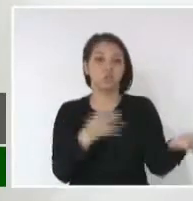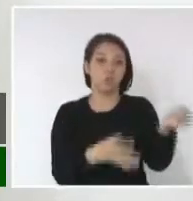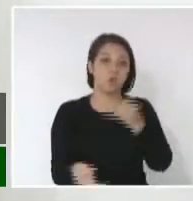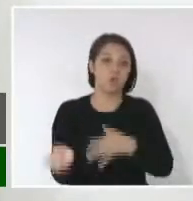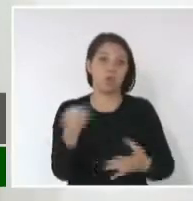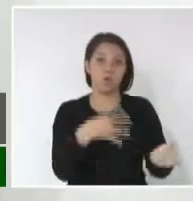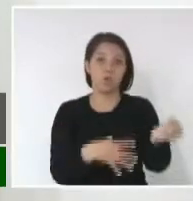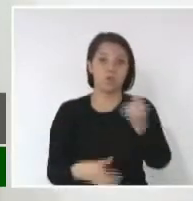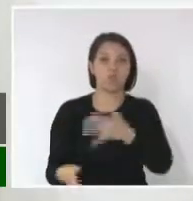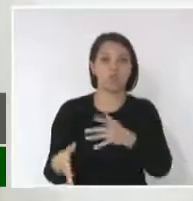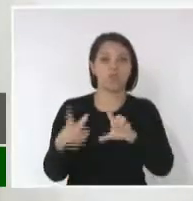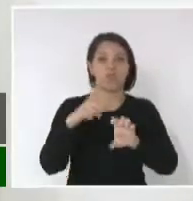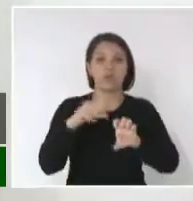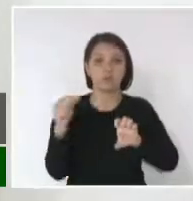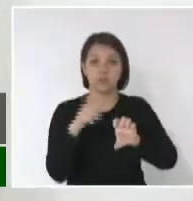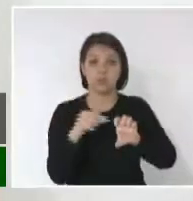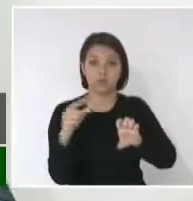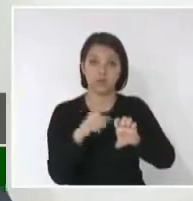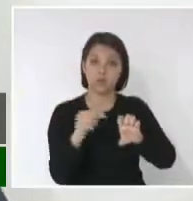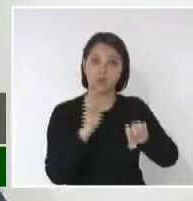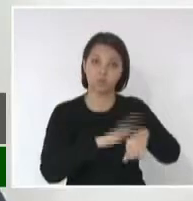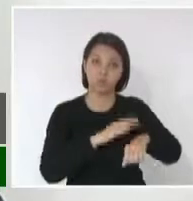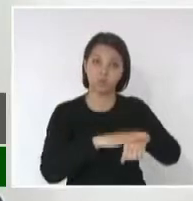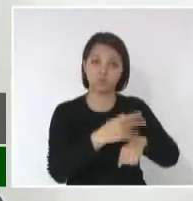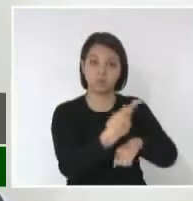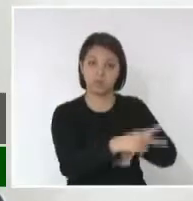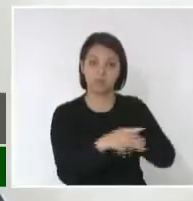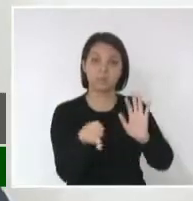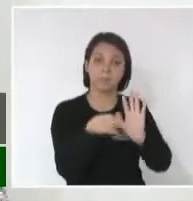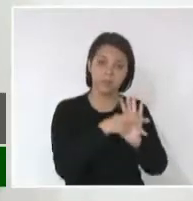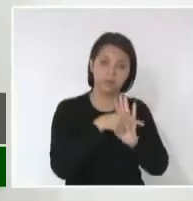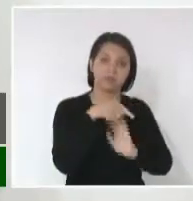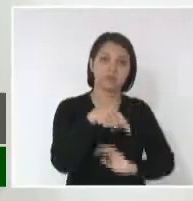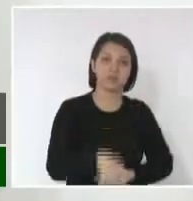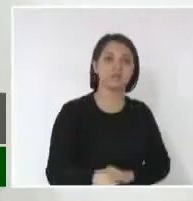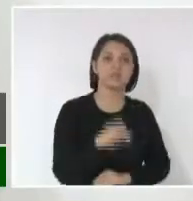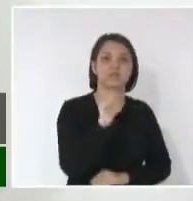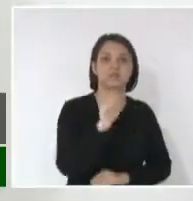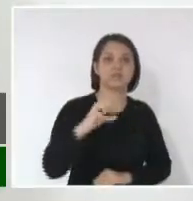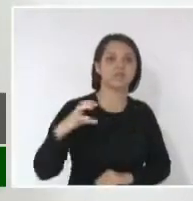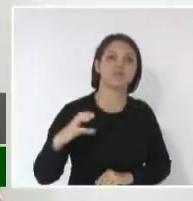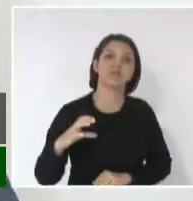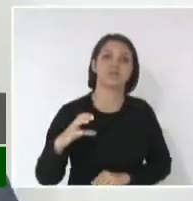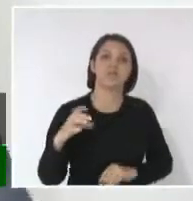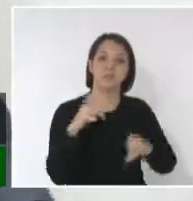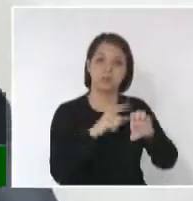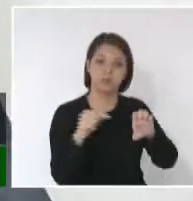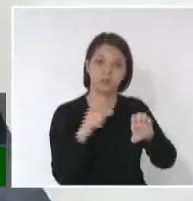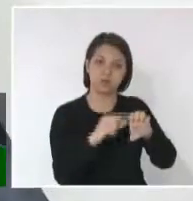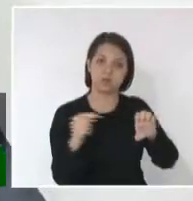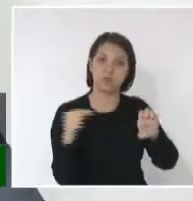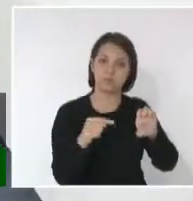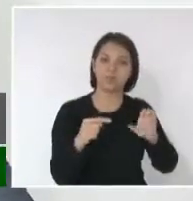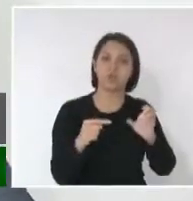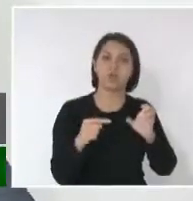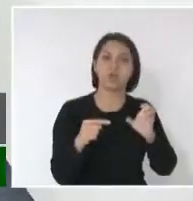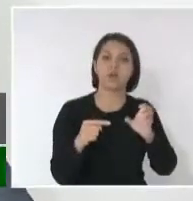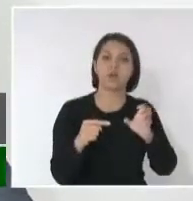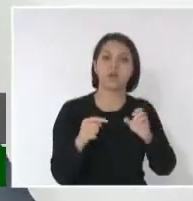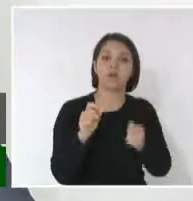de empreendedores catarinenses que fazem esse estado ser um